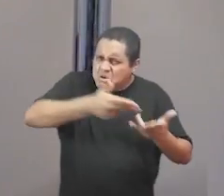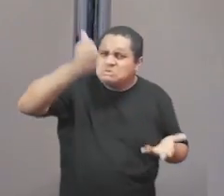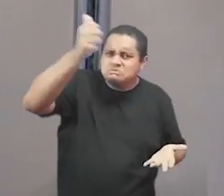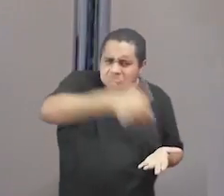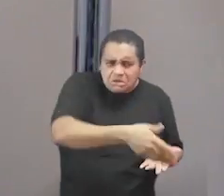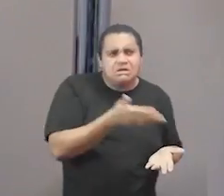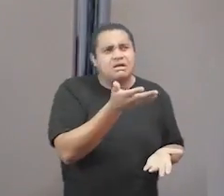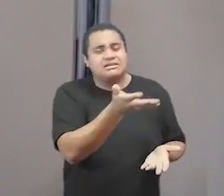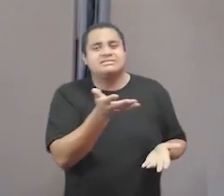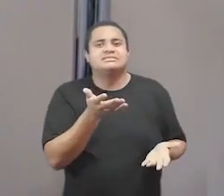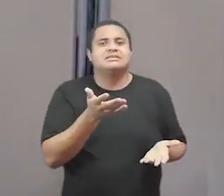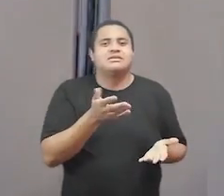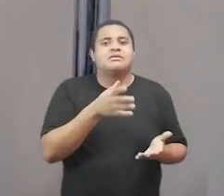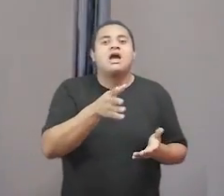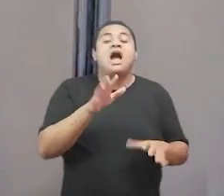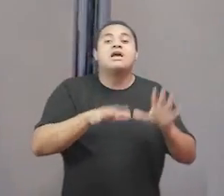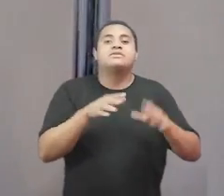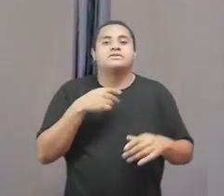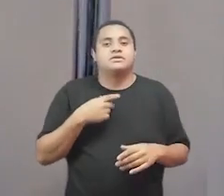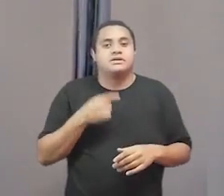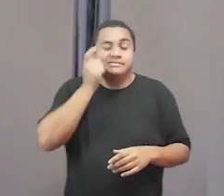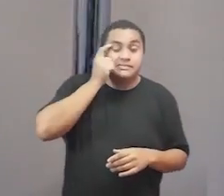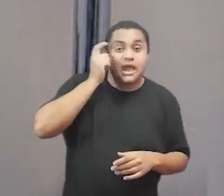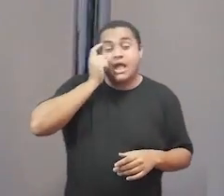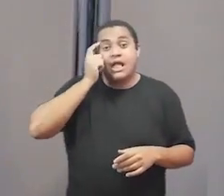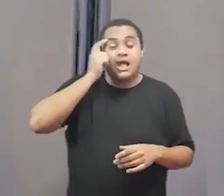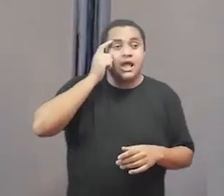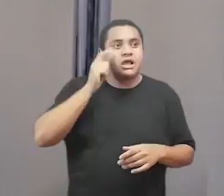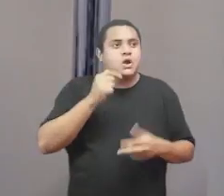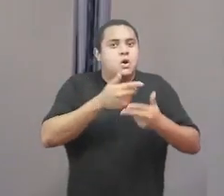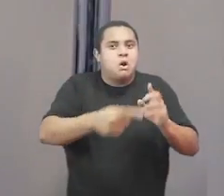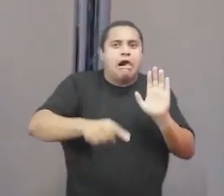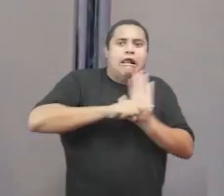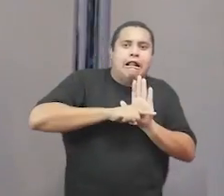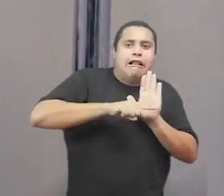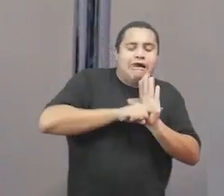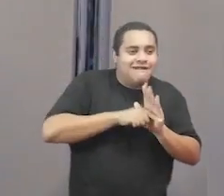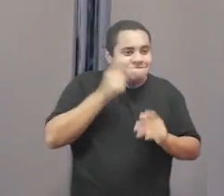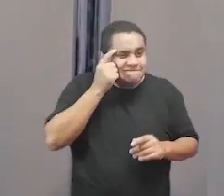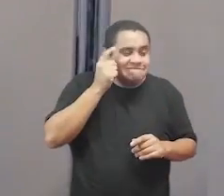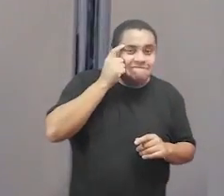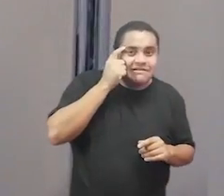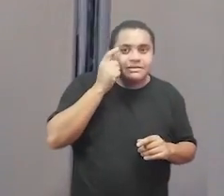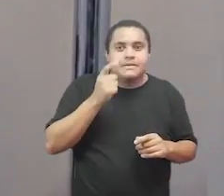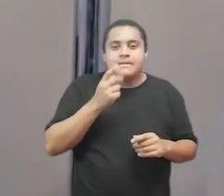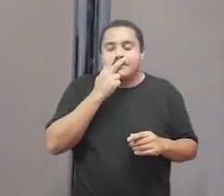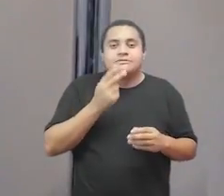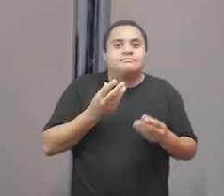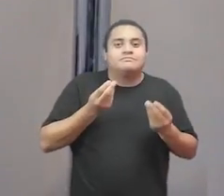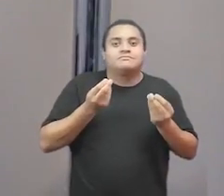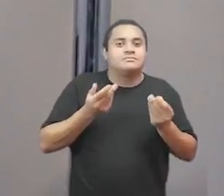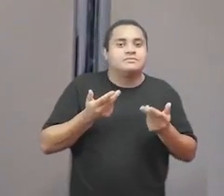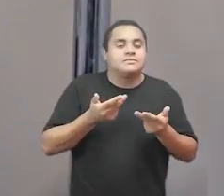dúvida, muita porcaria, nós somos obcecados com tudo que é negativo, né? A nossa amígdala quer